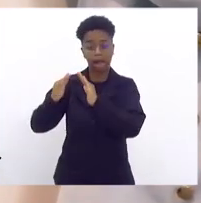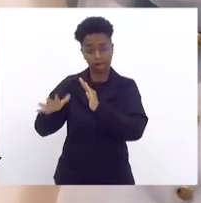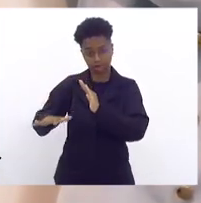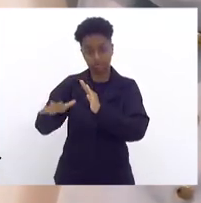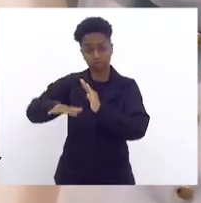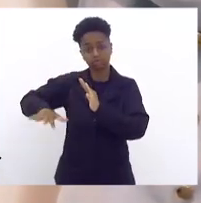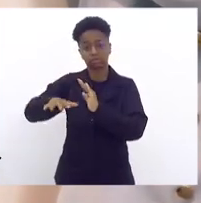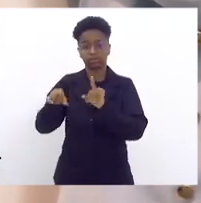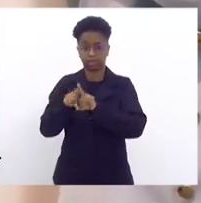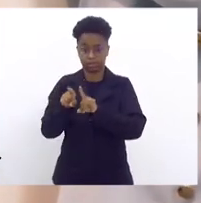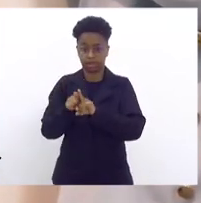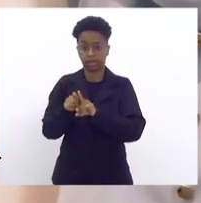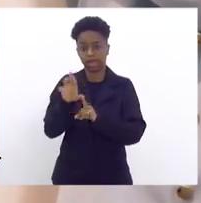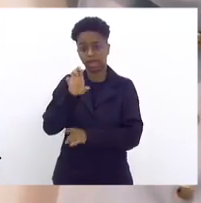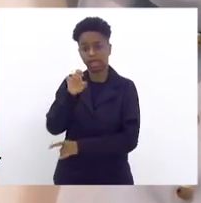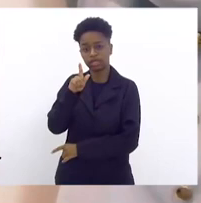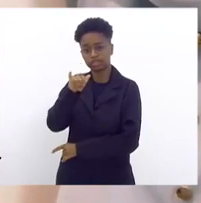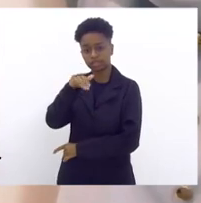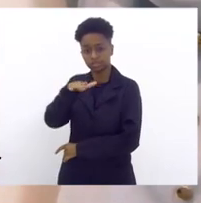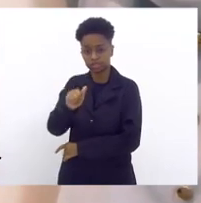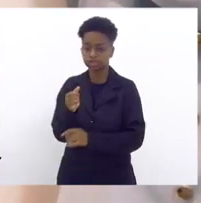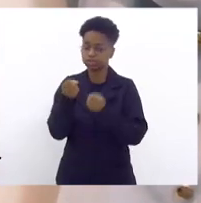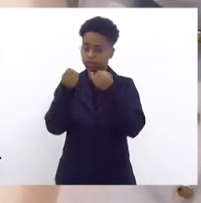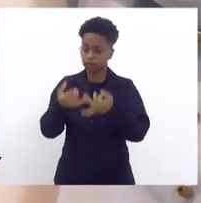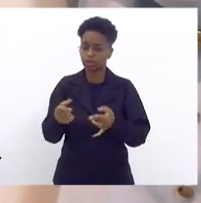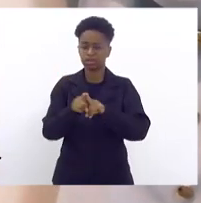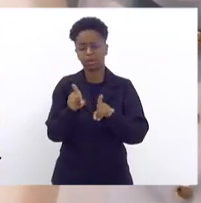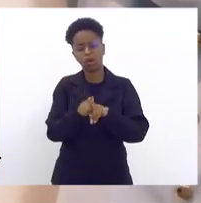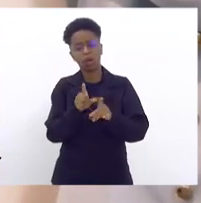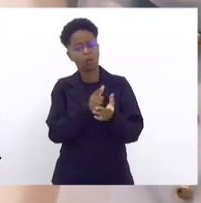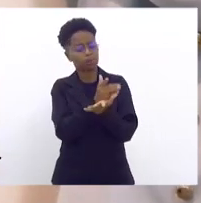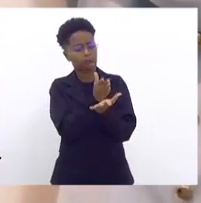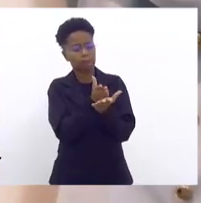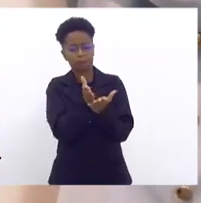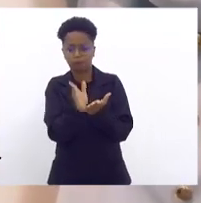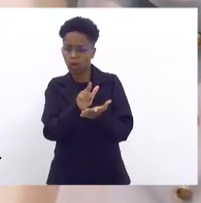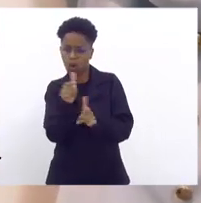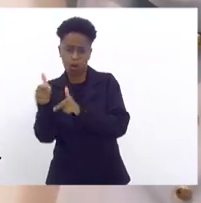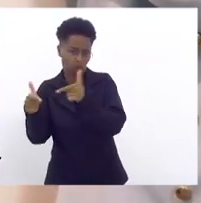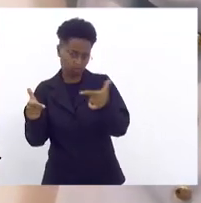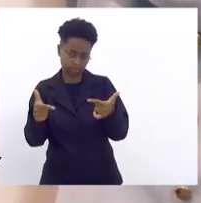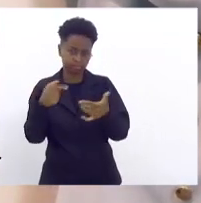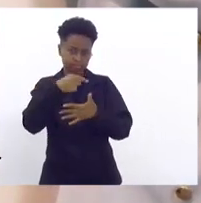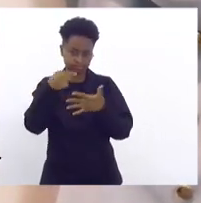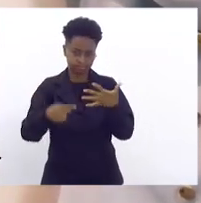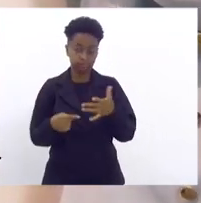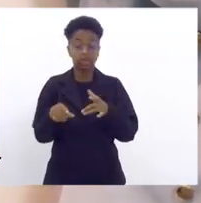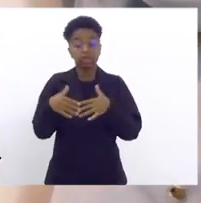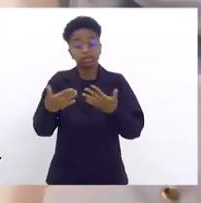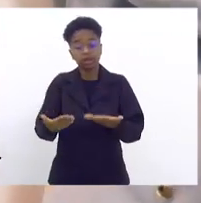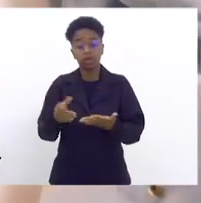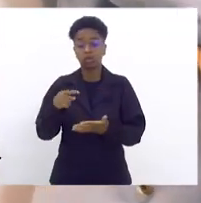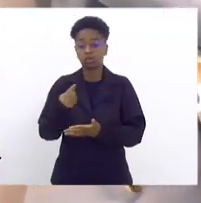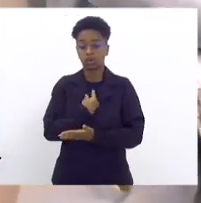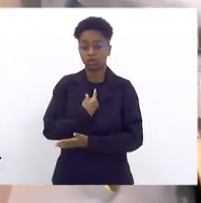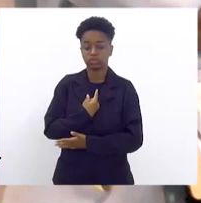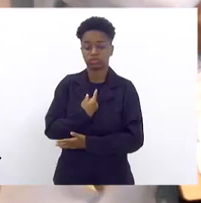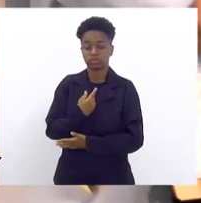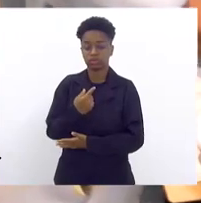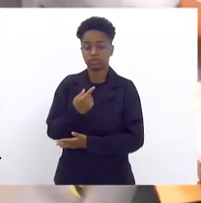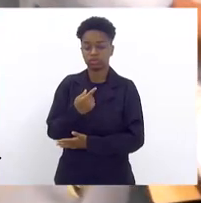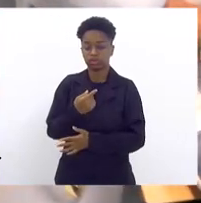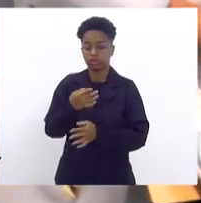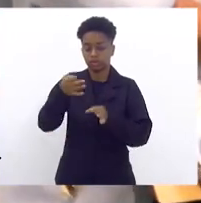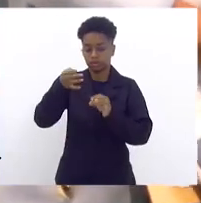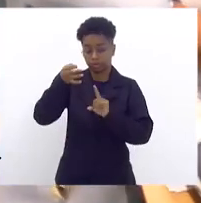que a Dra Regina trouxe e como várias outras Então a nossa promotoria só para falar um pouco